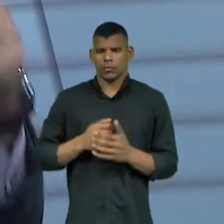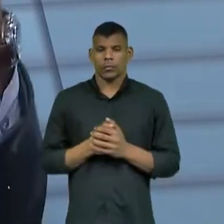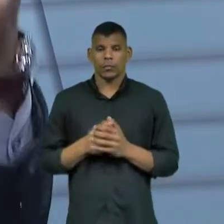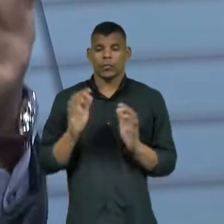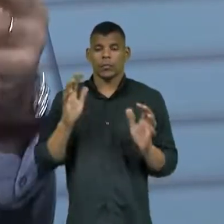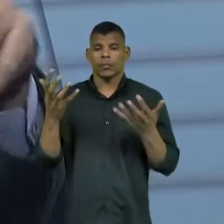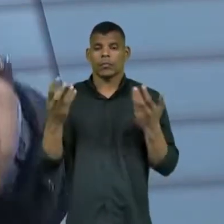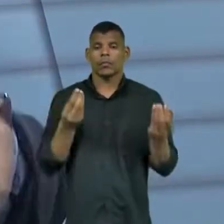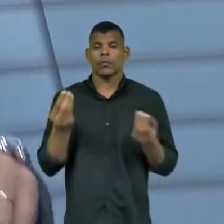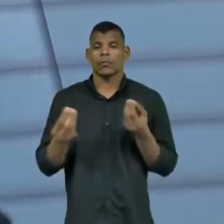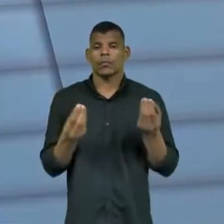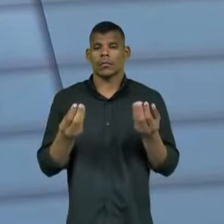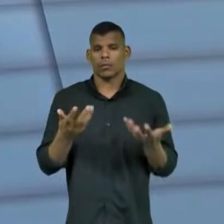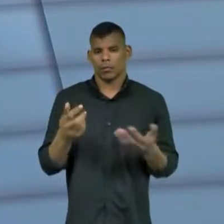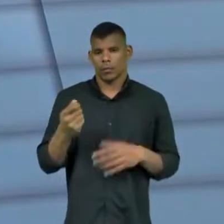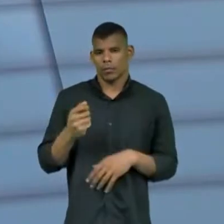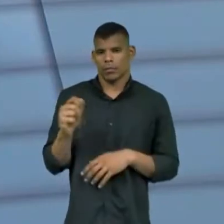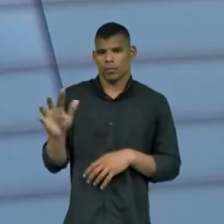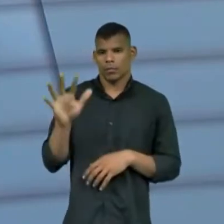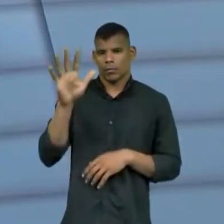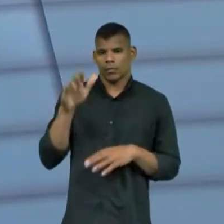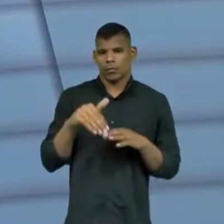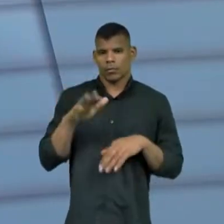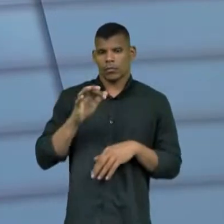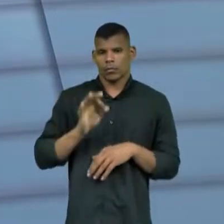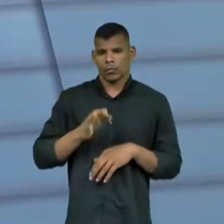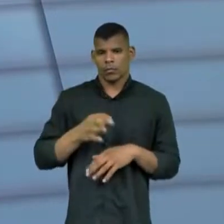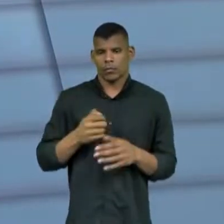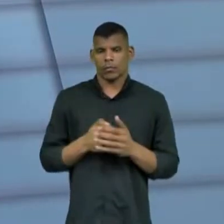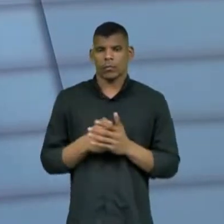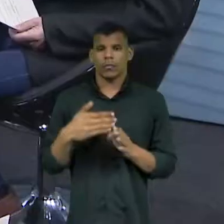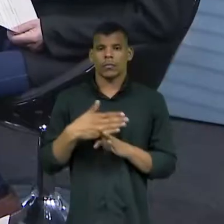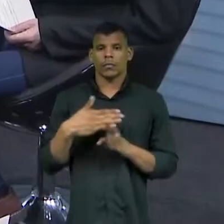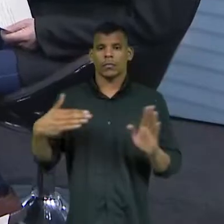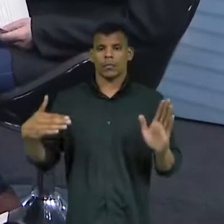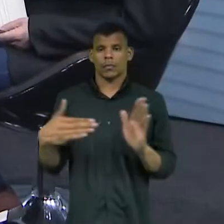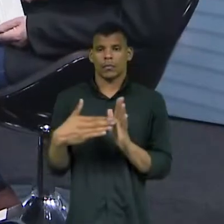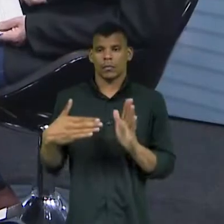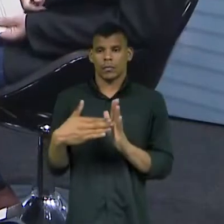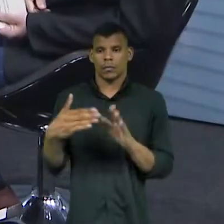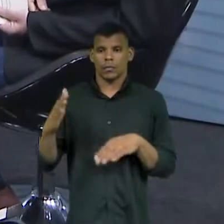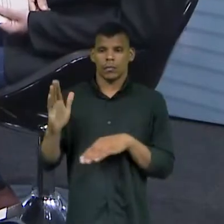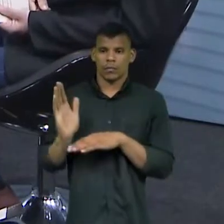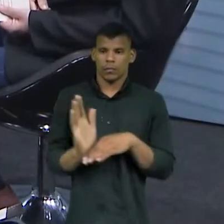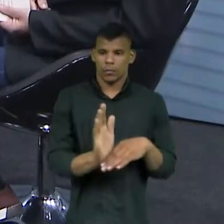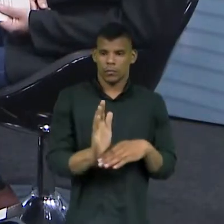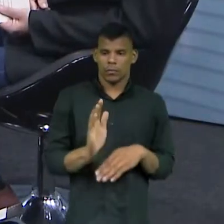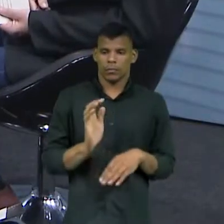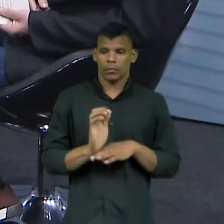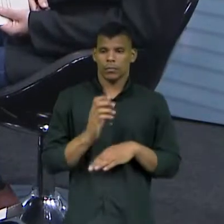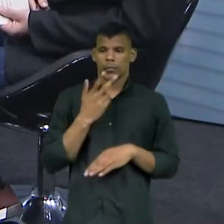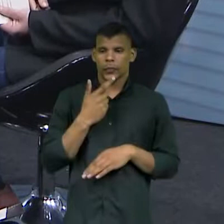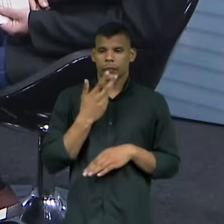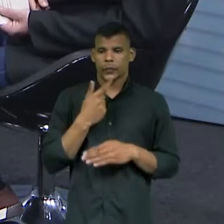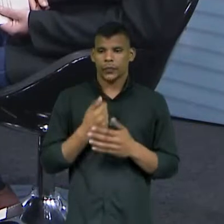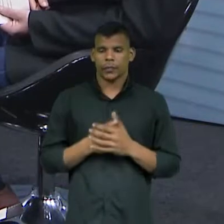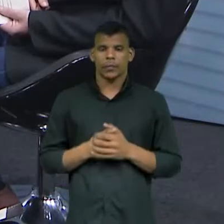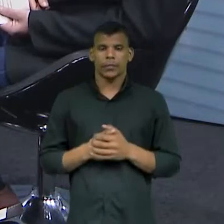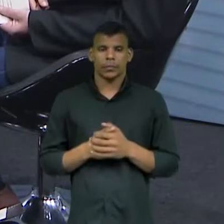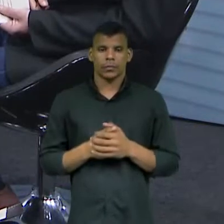solução é muito mais cara do que a nossa aqui. Né? Quer dizer, tudo isso favorece... Favorece a nossa plataforma continental, é mais